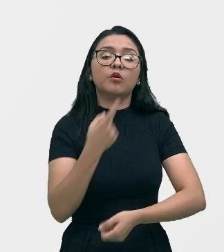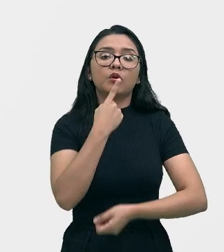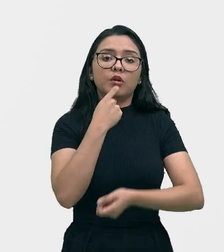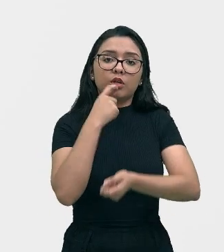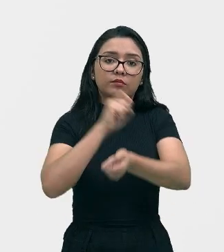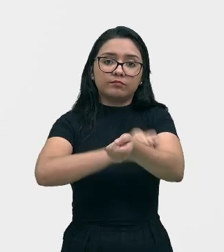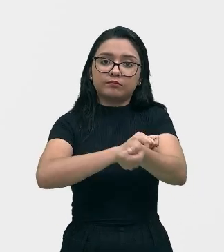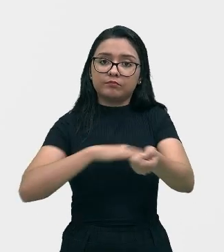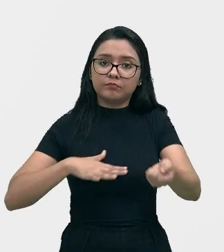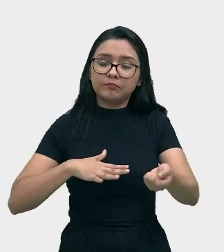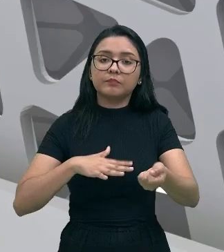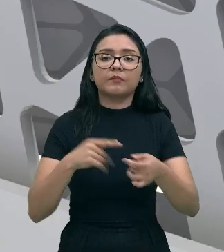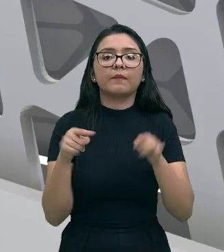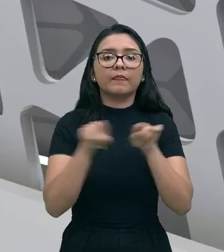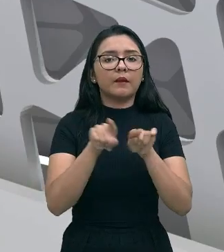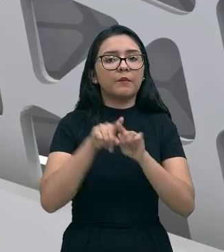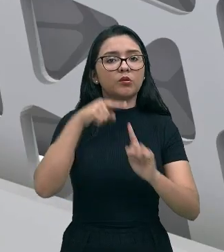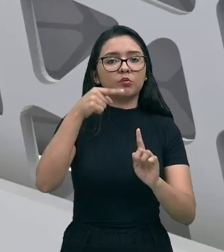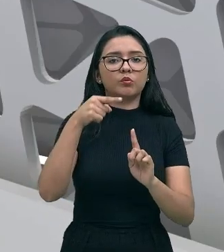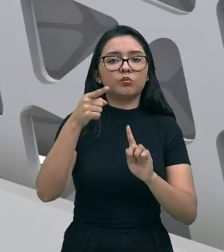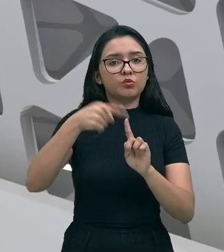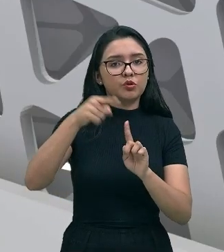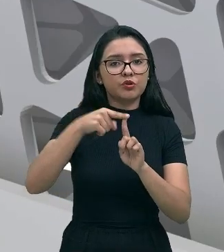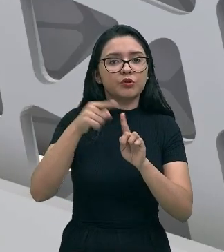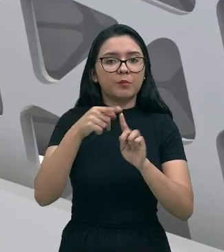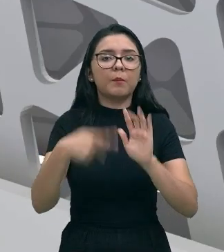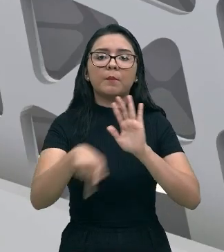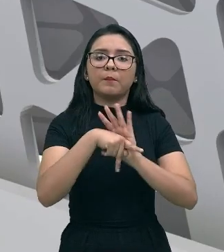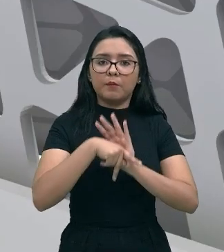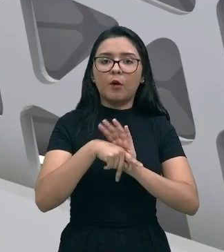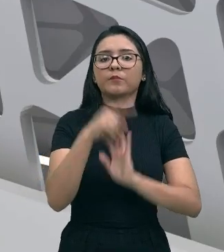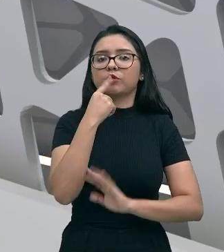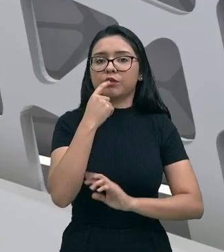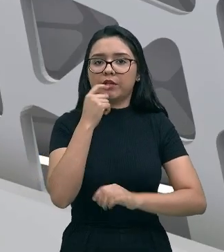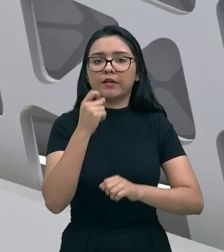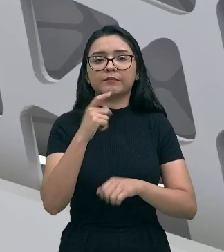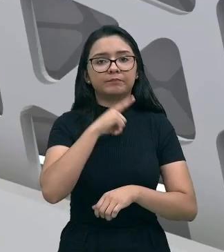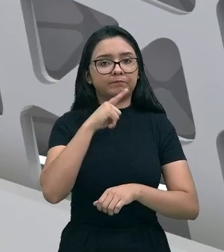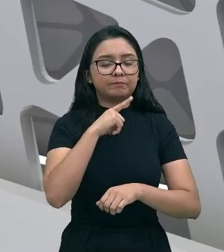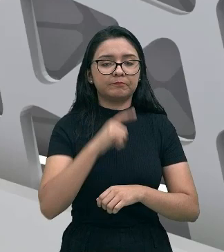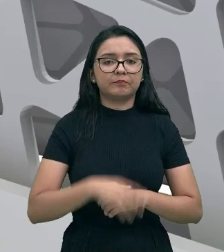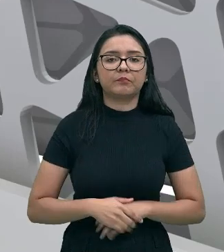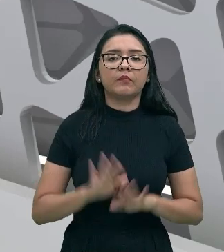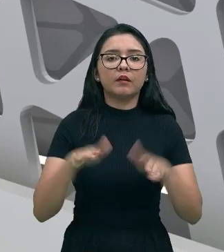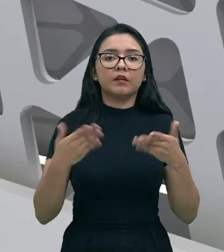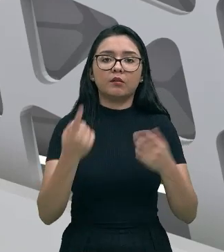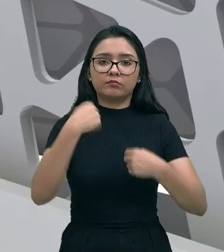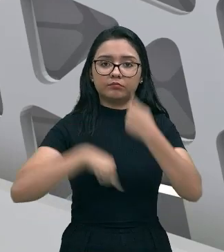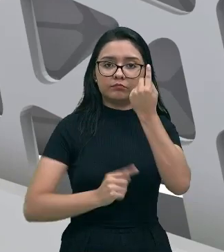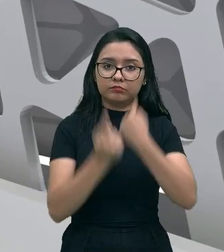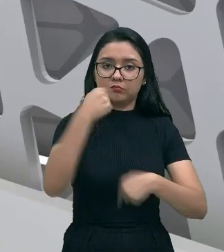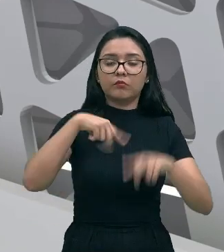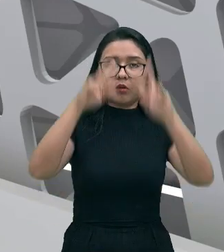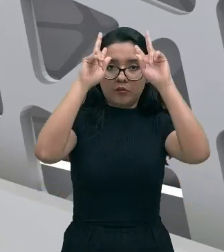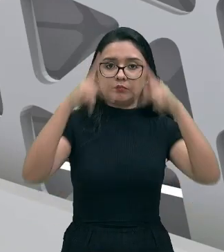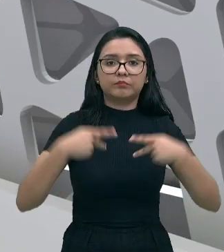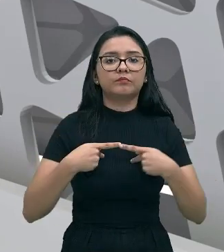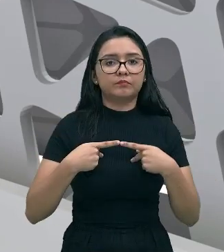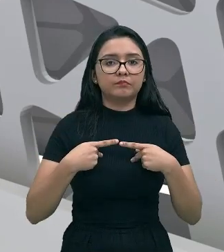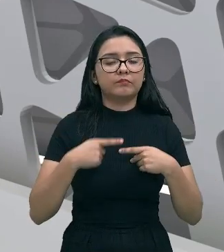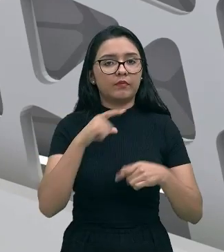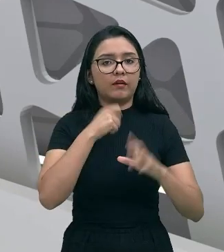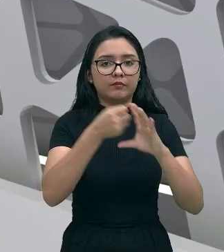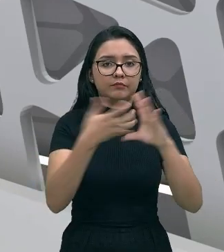até o tipo específico de sangue que ele carrega, tá? Então, o sistema circulatório humano ele se apresenta dessa forma,